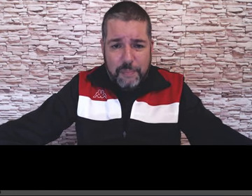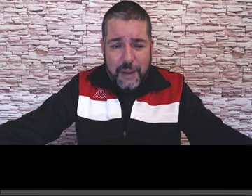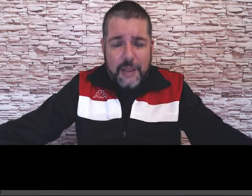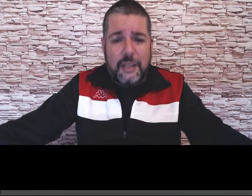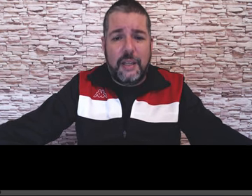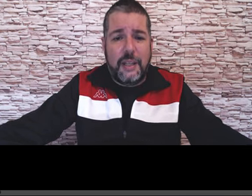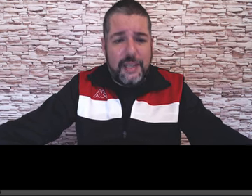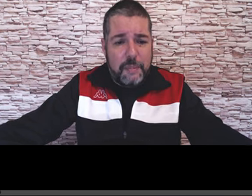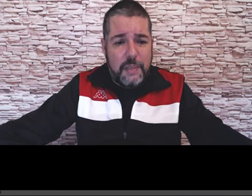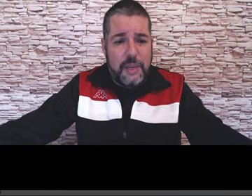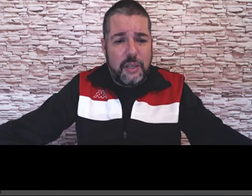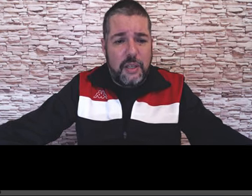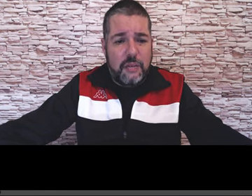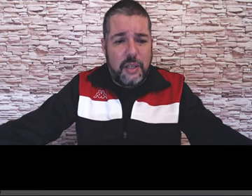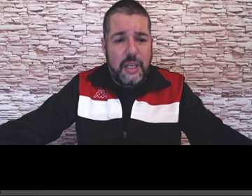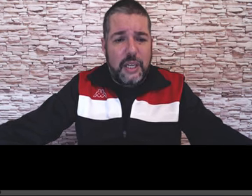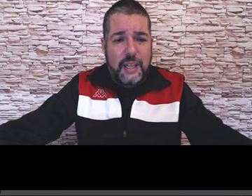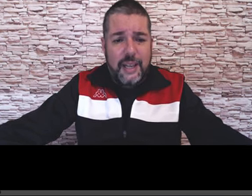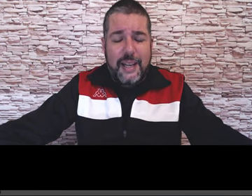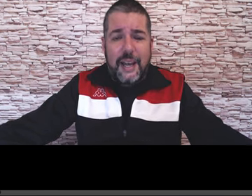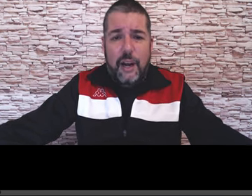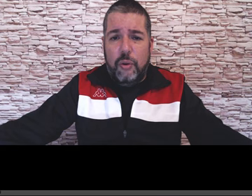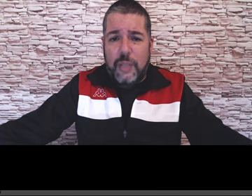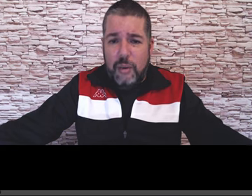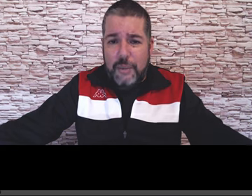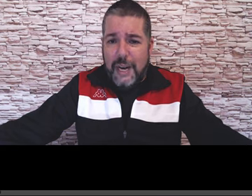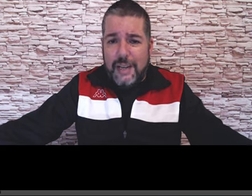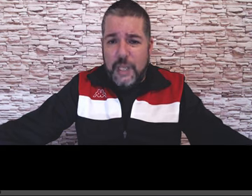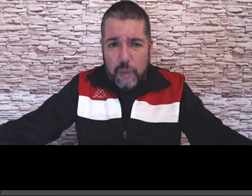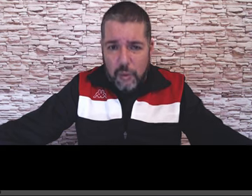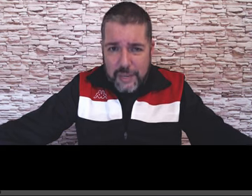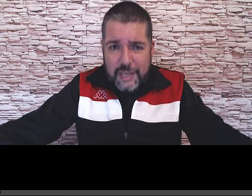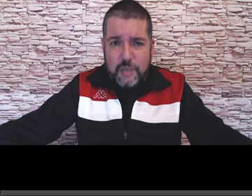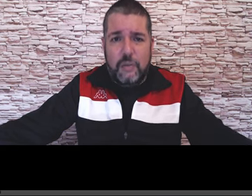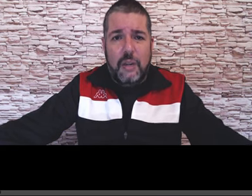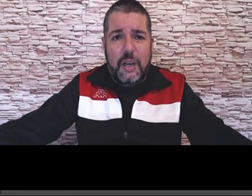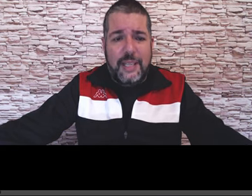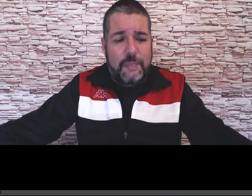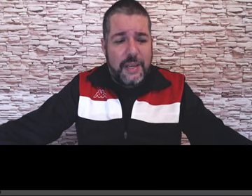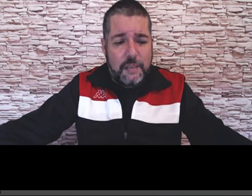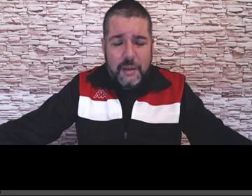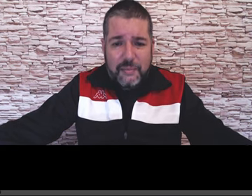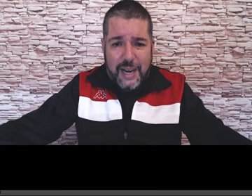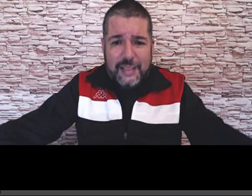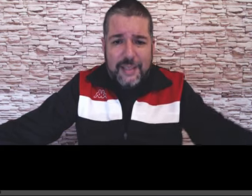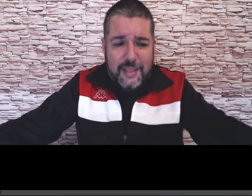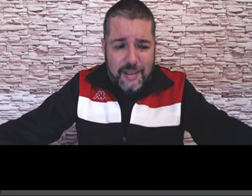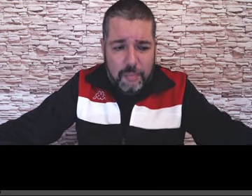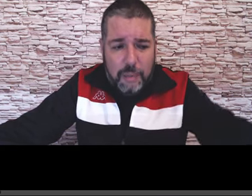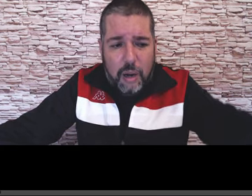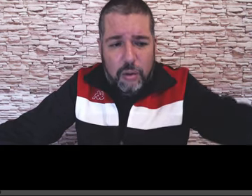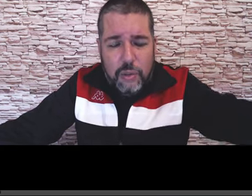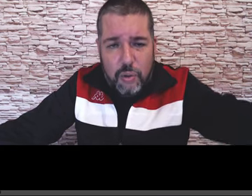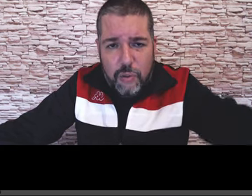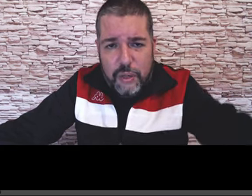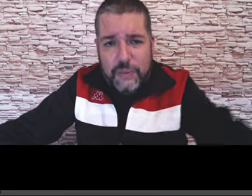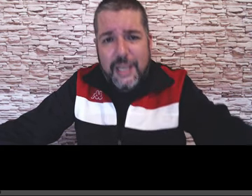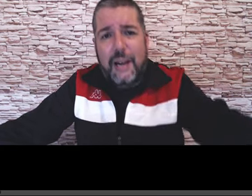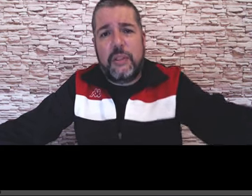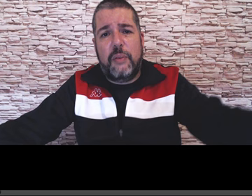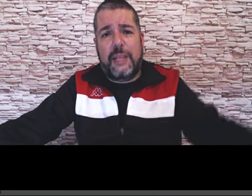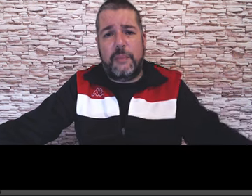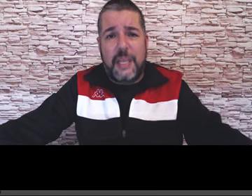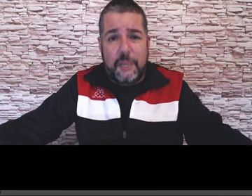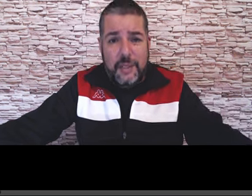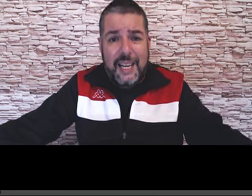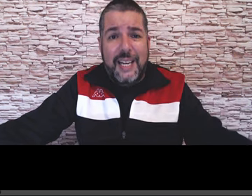nessa parte, né, nessa perspectiva, né? O neoliberalismo é o mesmo. As empresas privadas em São Paulo e no governo federal